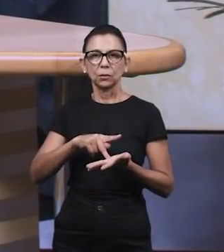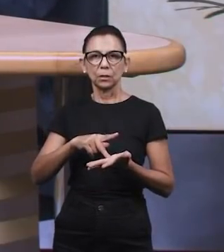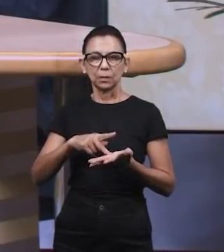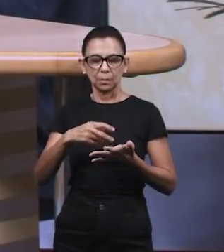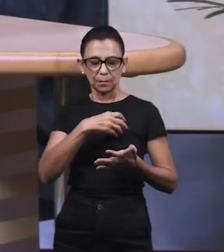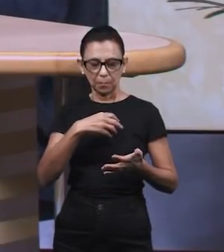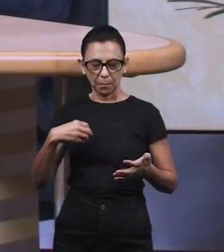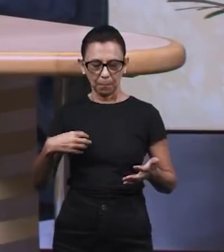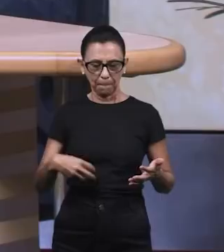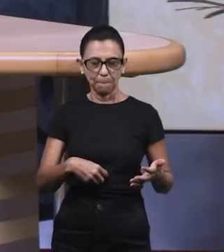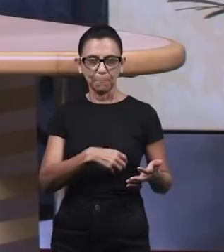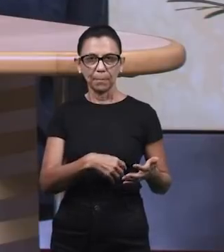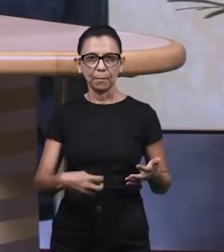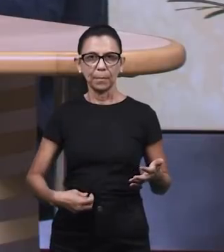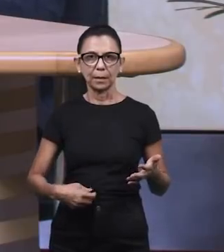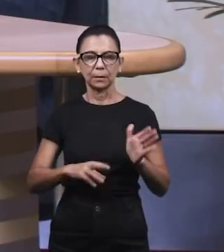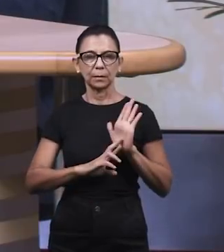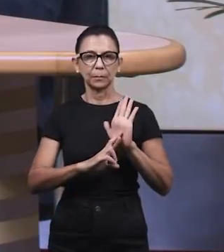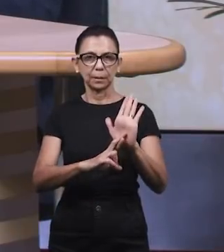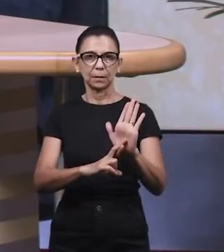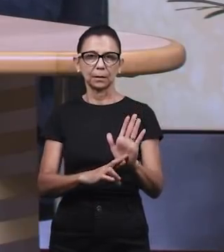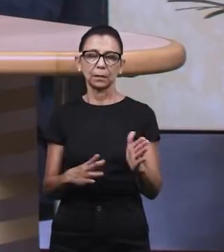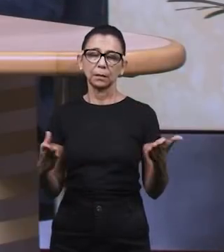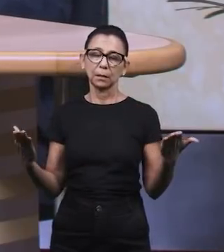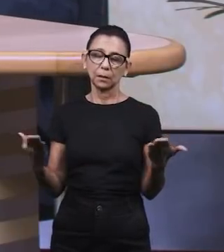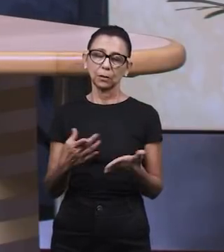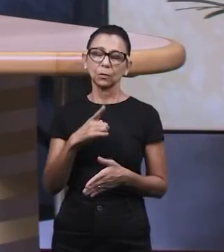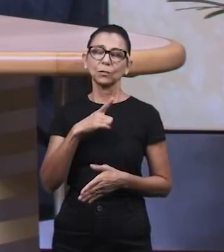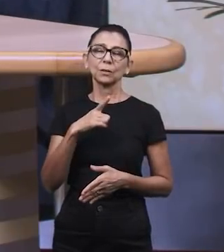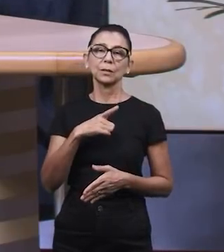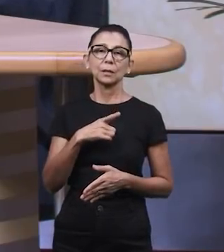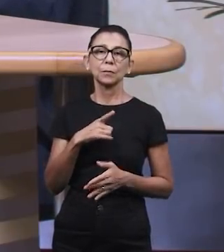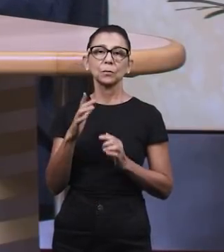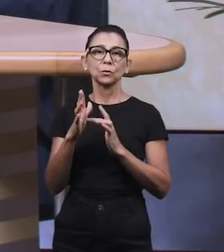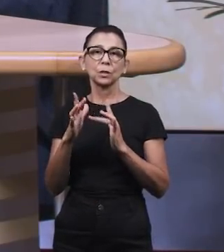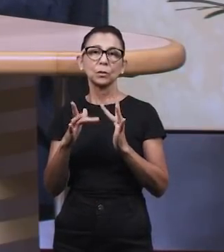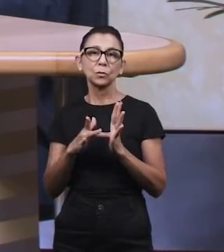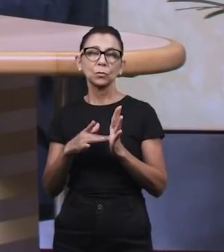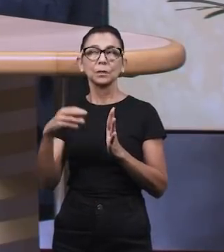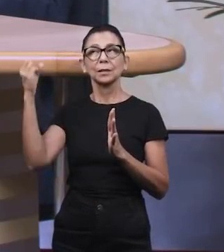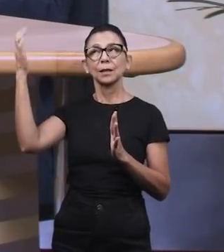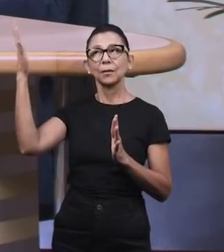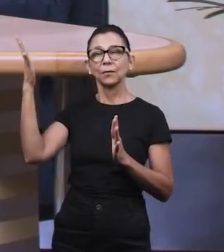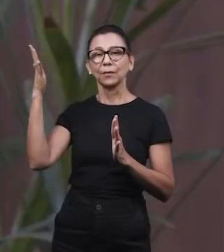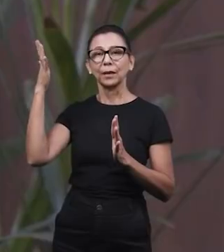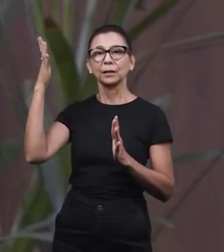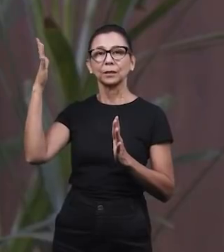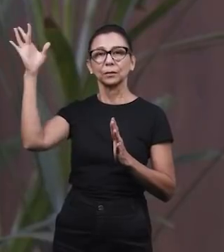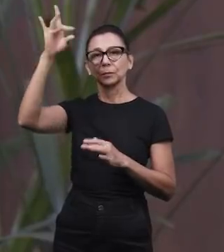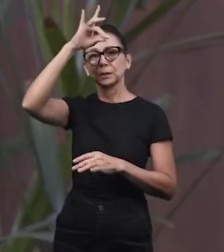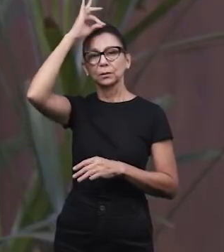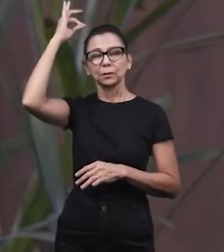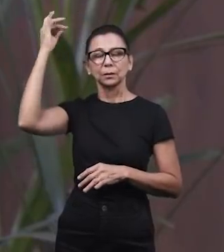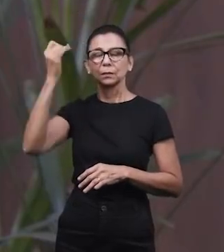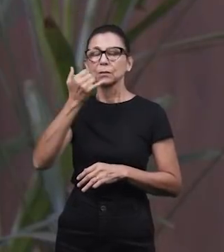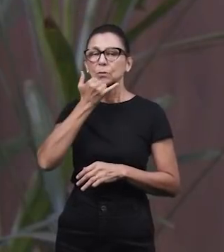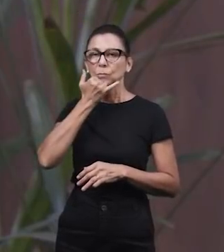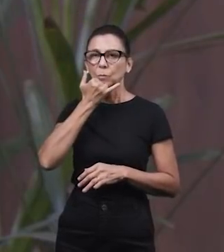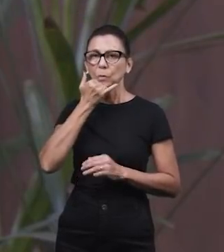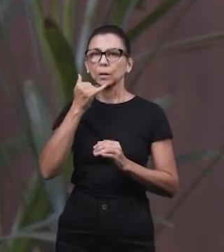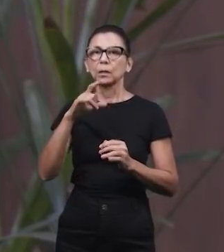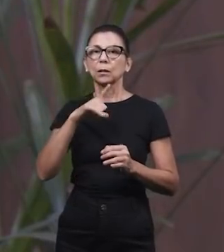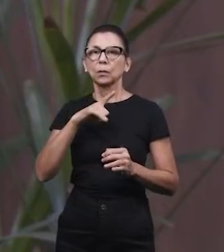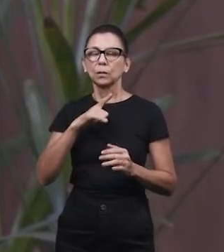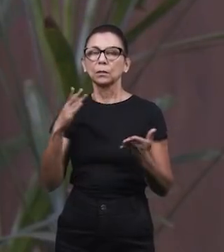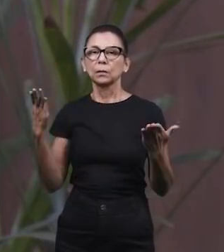temos em Jesus a luz e a verdade do Espírito Santo para nos dar discernimento quando nós buscamos a direção do Senhor e o Senhor